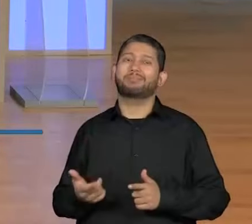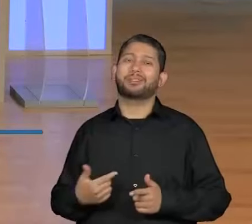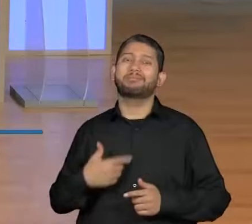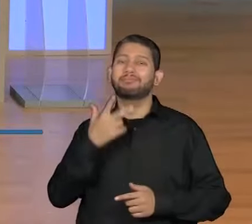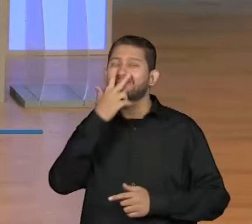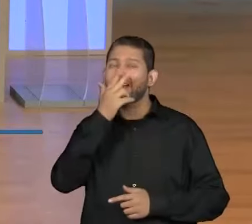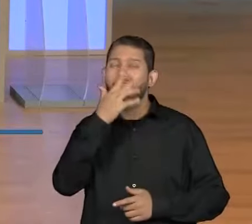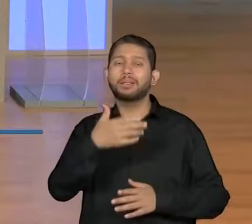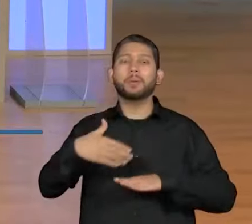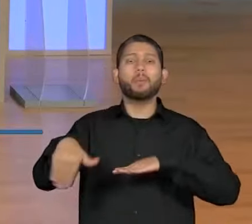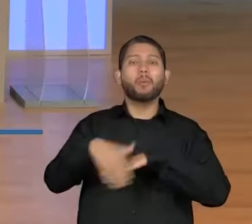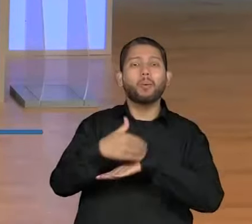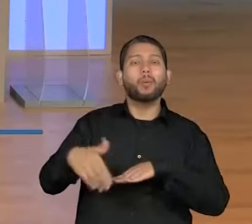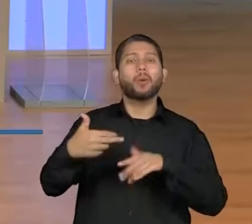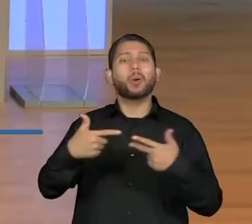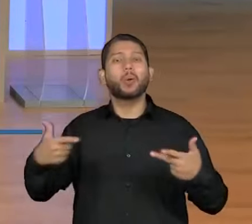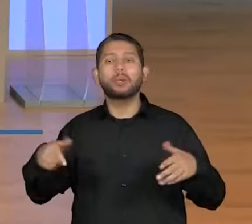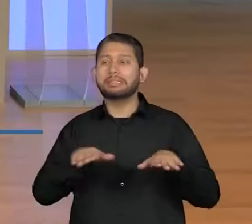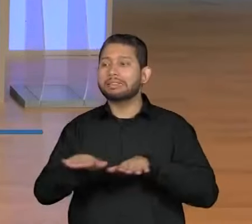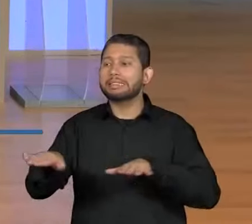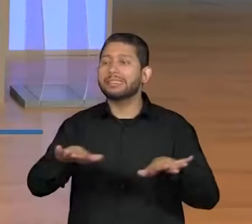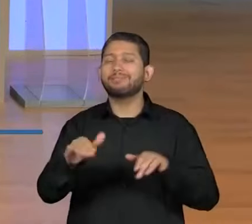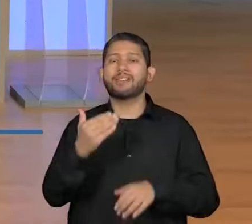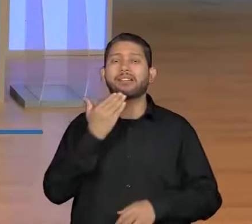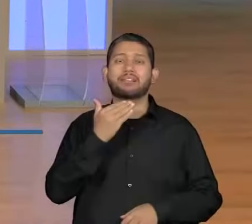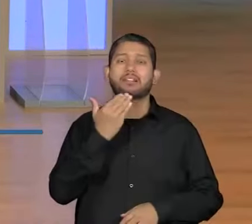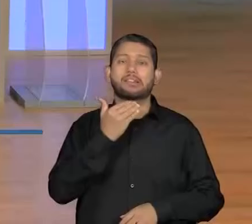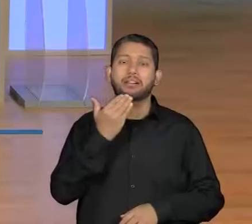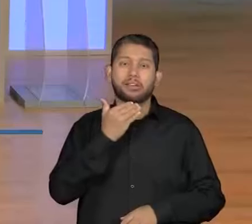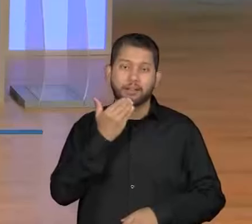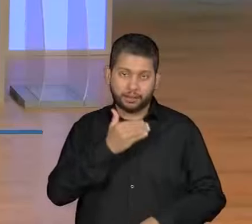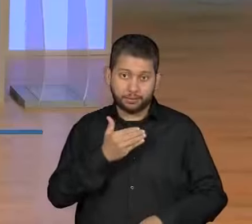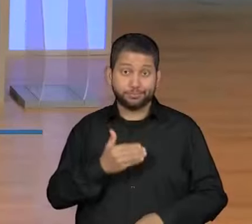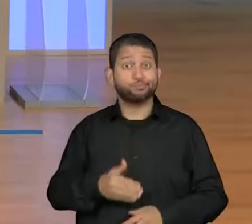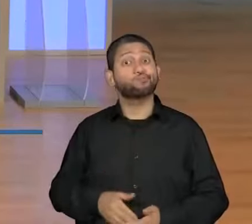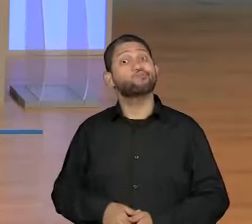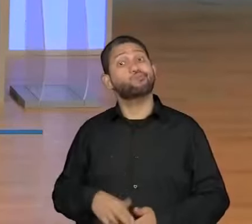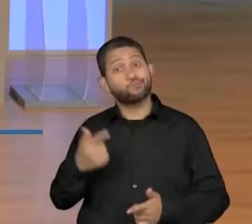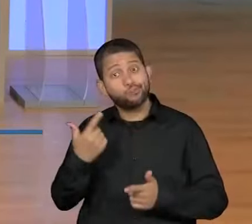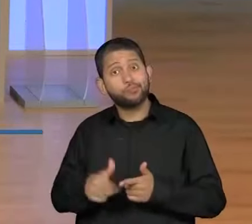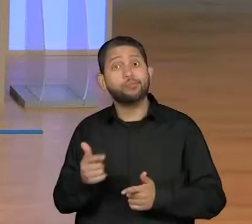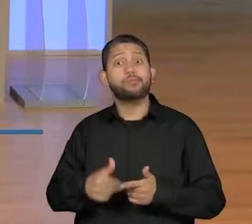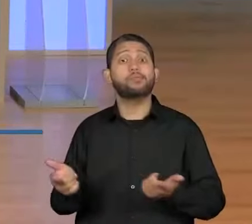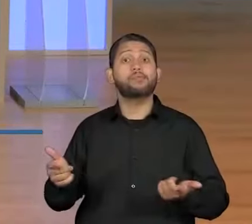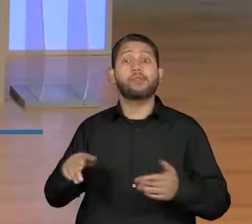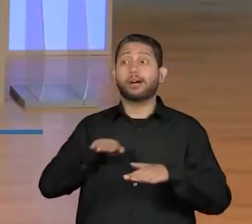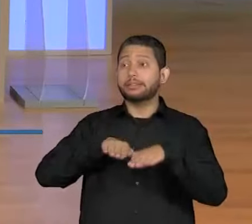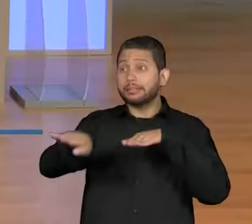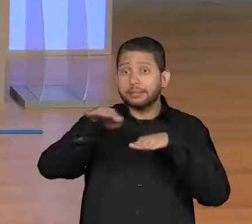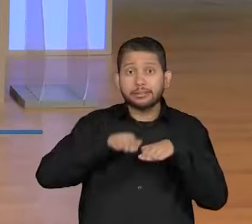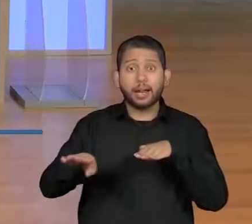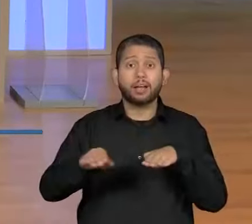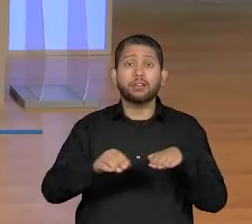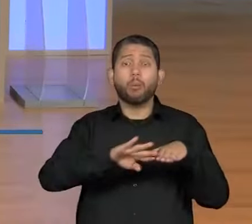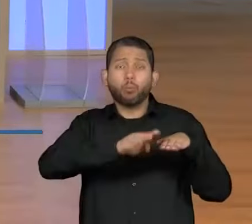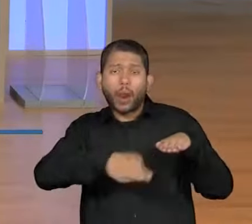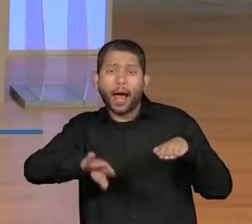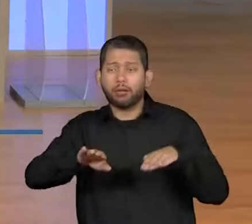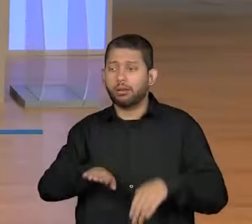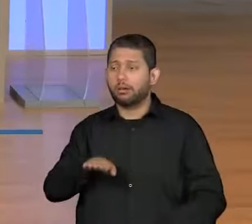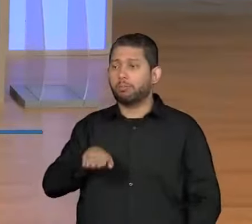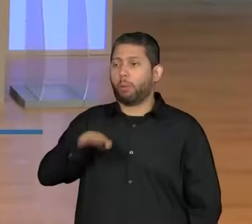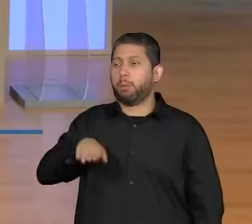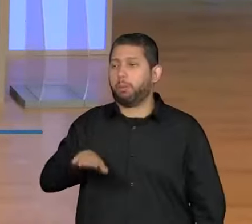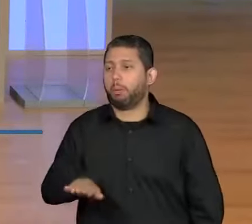Infraestrutura. Isso, já ia esquecendo a palavra. Mas é isso com relação às estradas esburacadas, aquelas